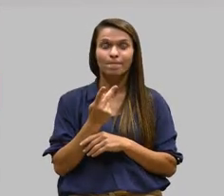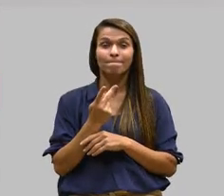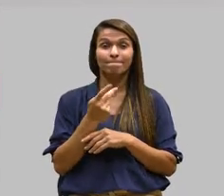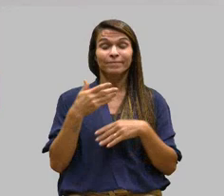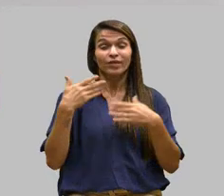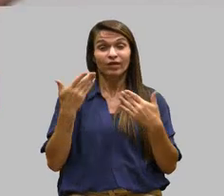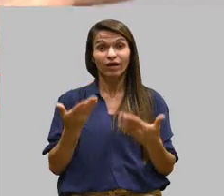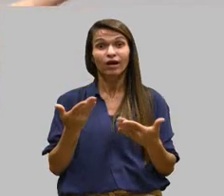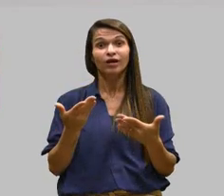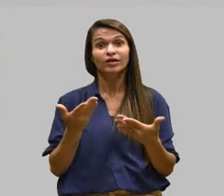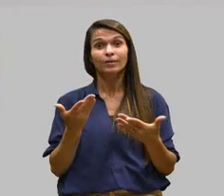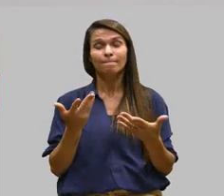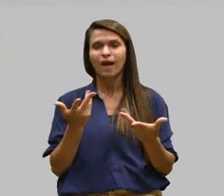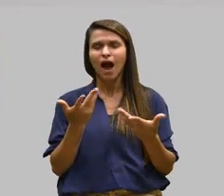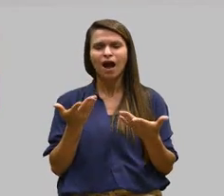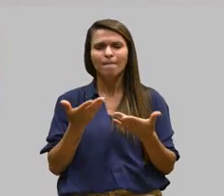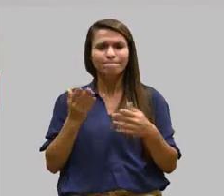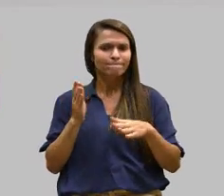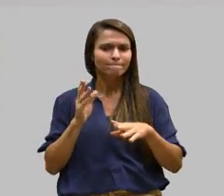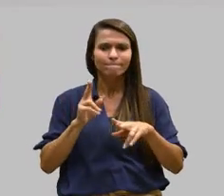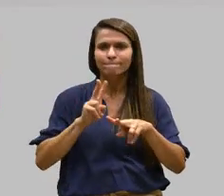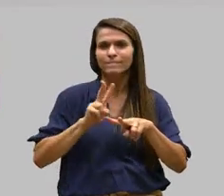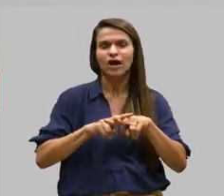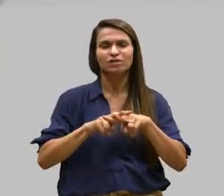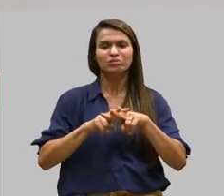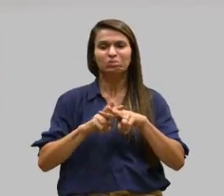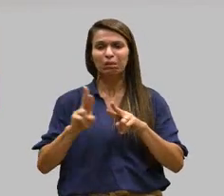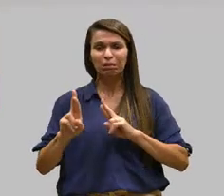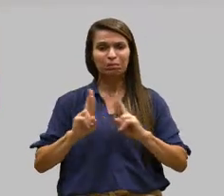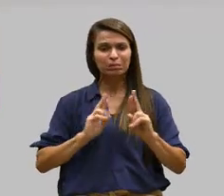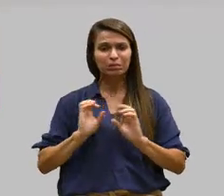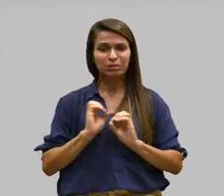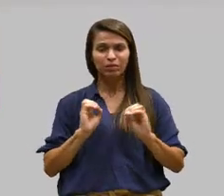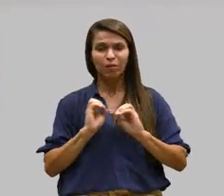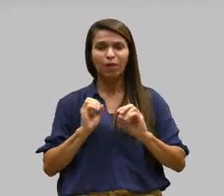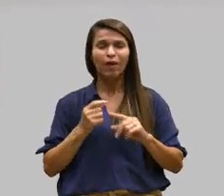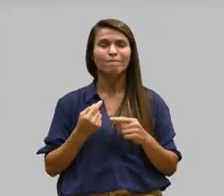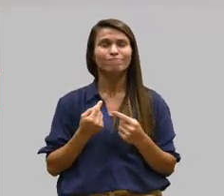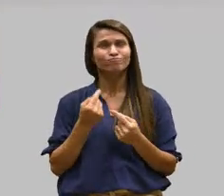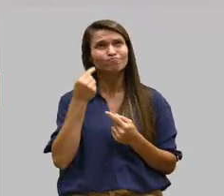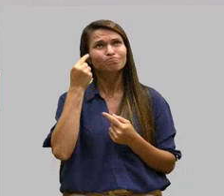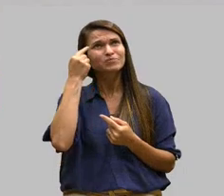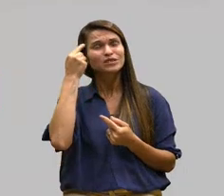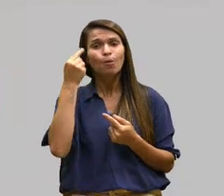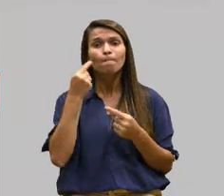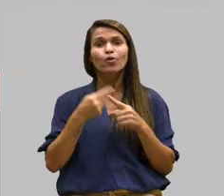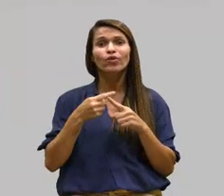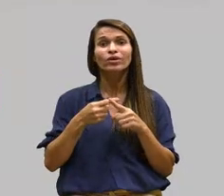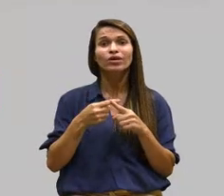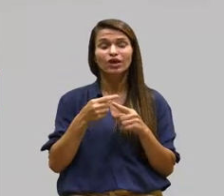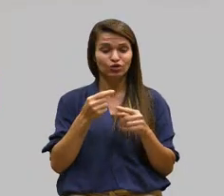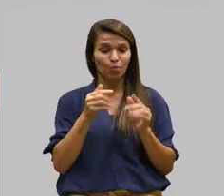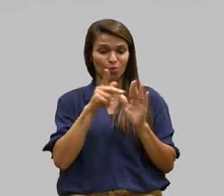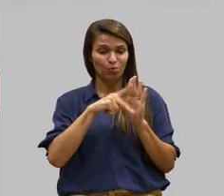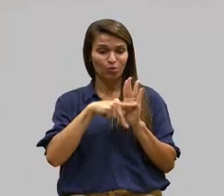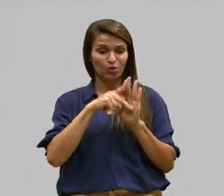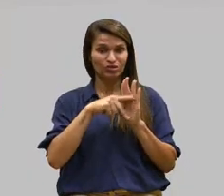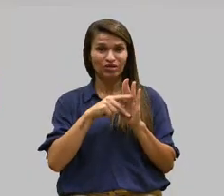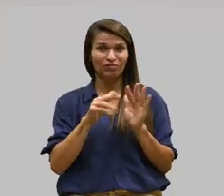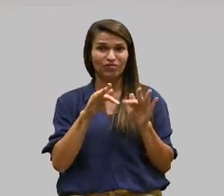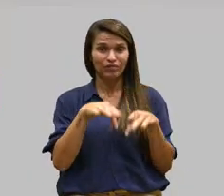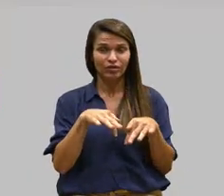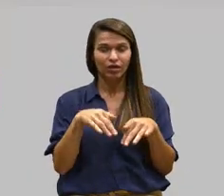ele deu assim parou e a gente ficou sem resposta porque que terminou o projeto então eu sinto né a 17 anos